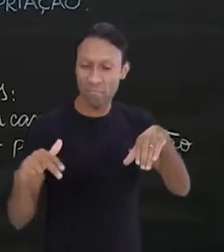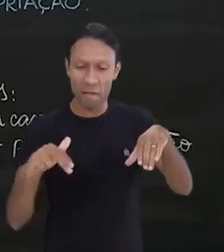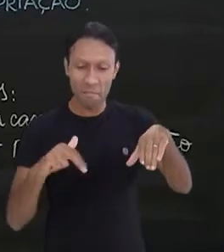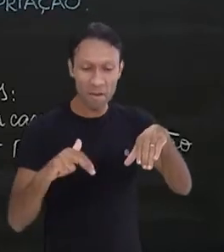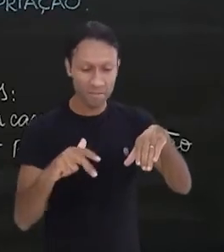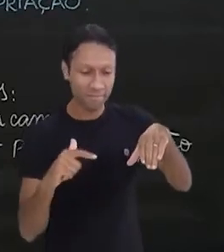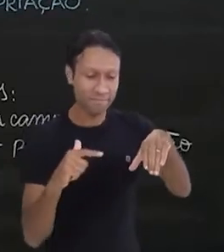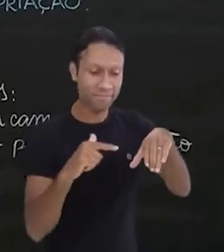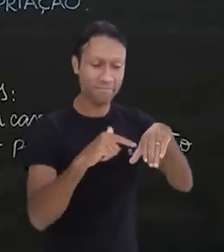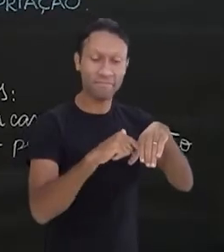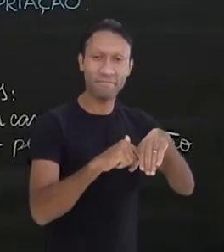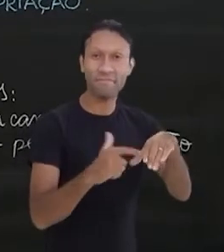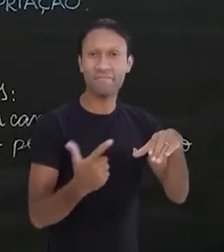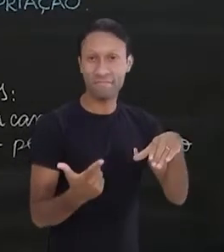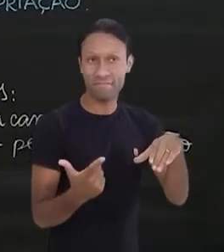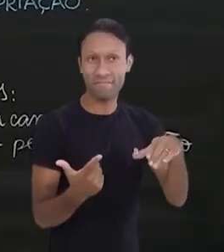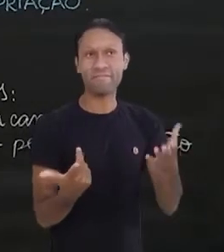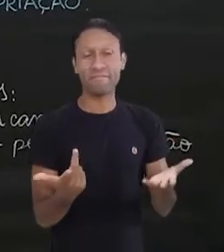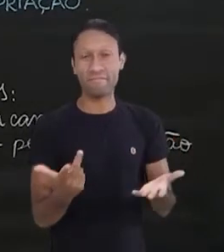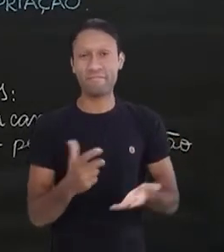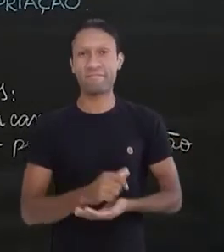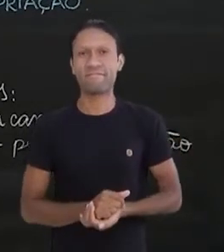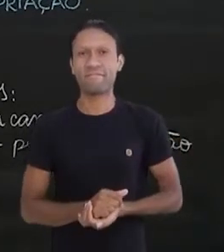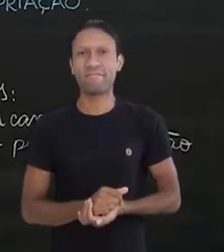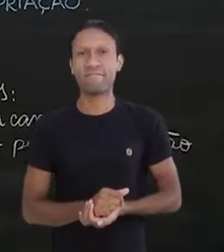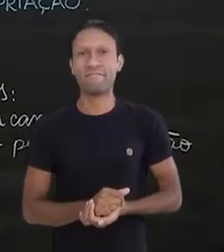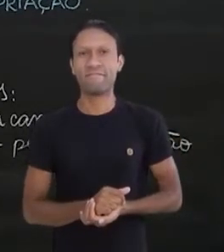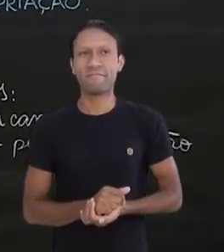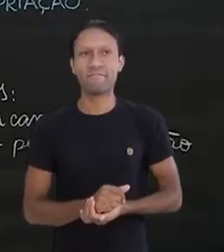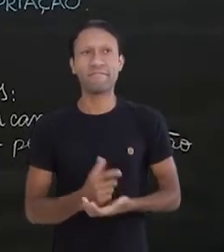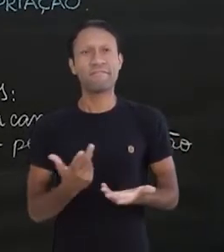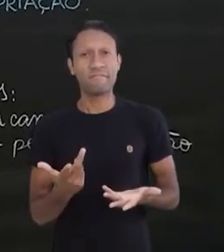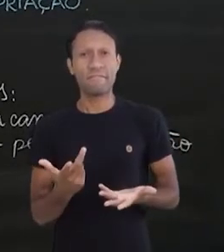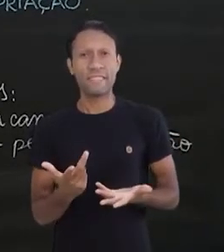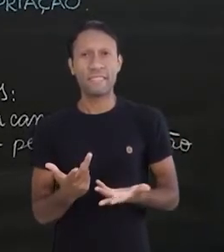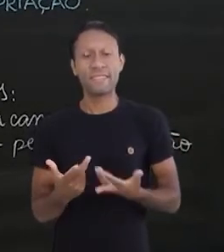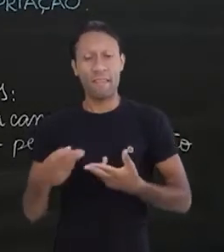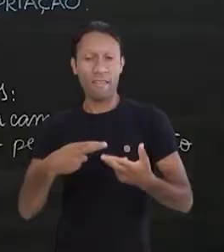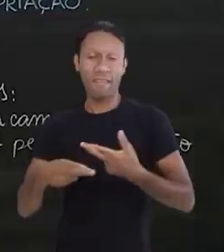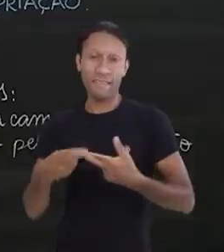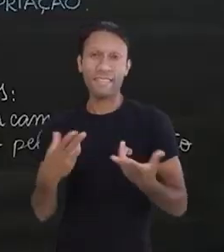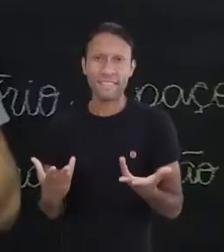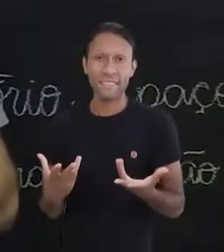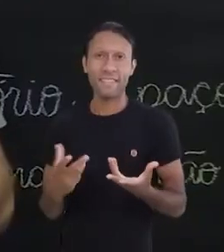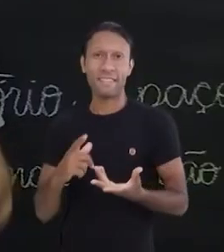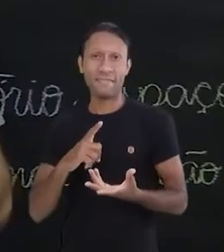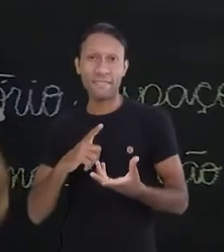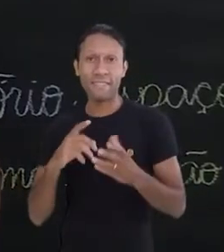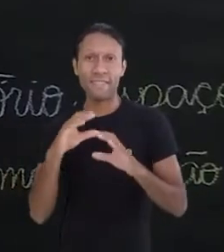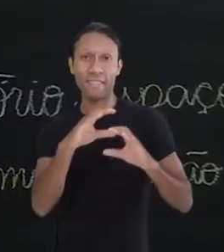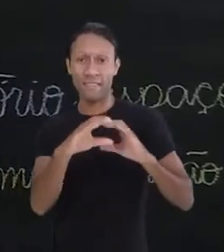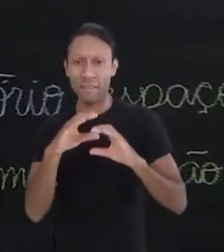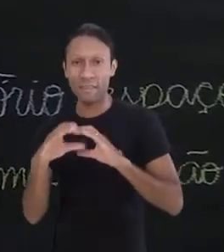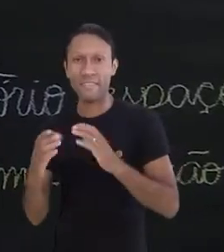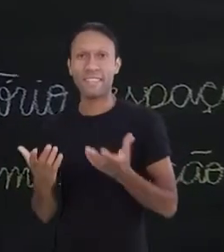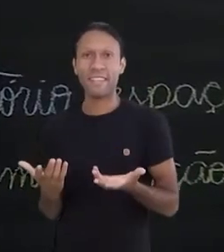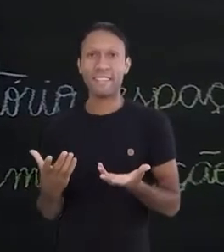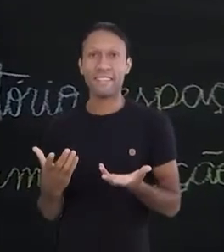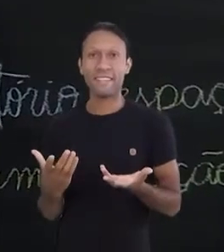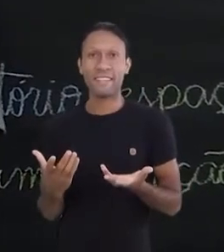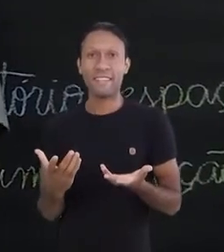meta, colocar a bola na trave do outro território. Isso é uma relação de territorialidade. Em